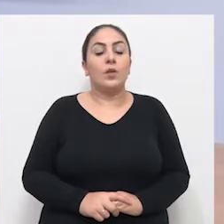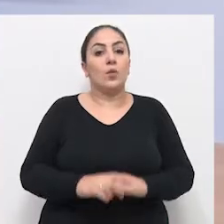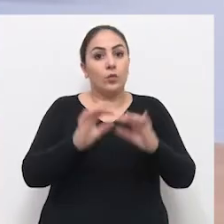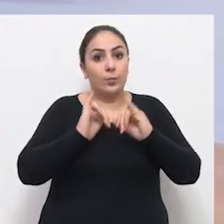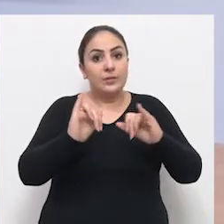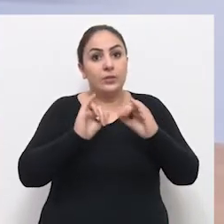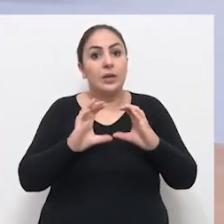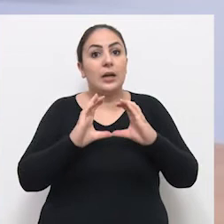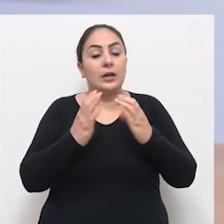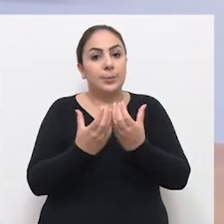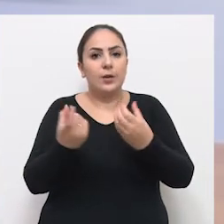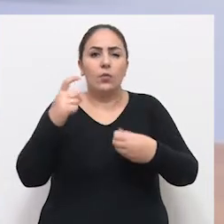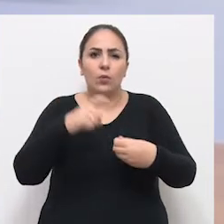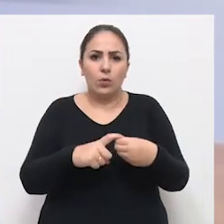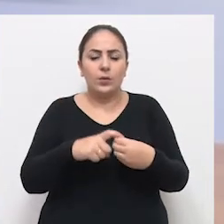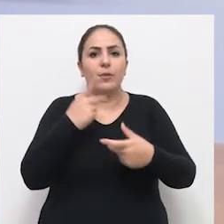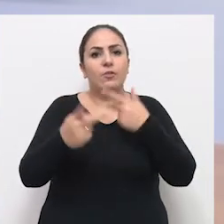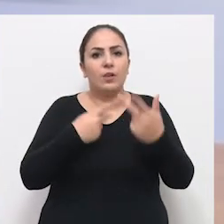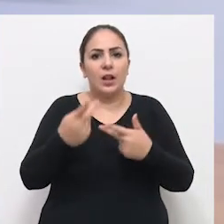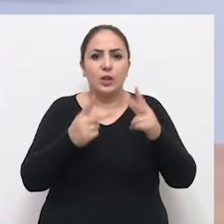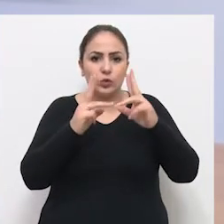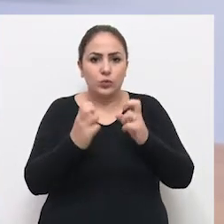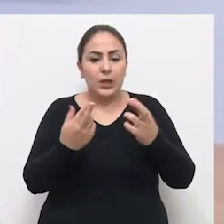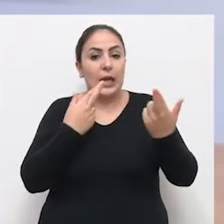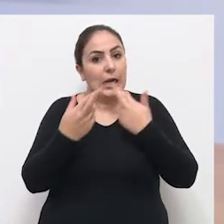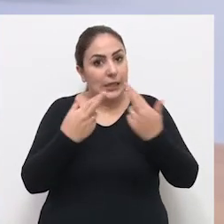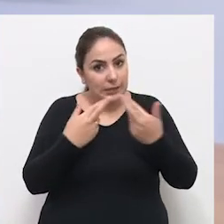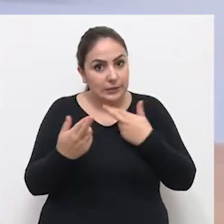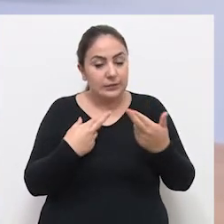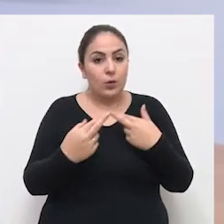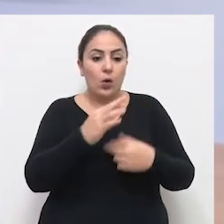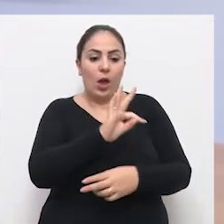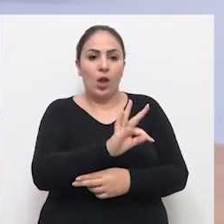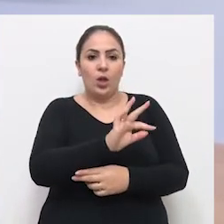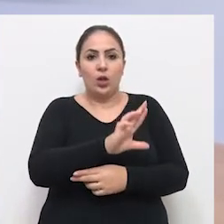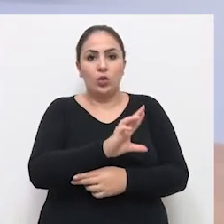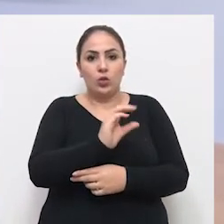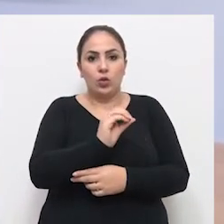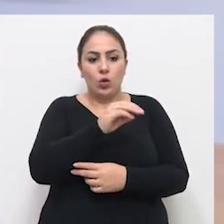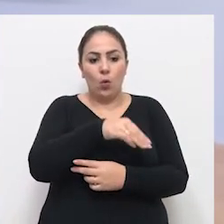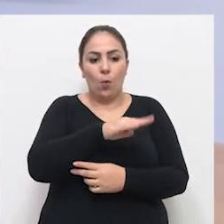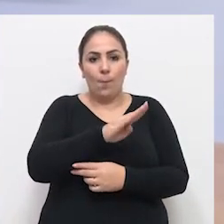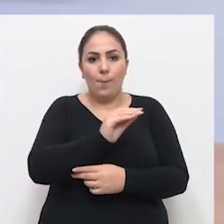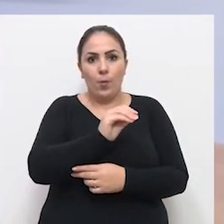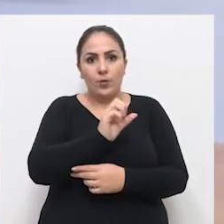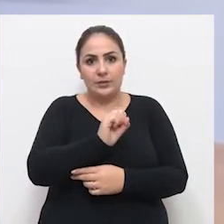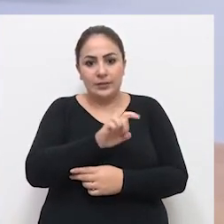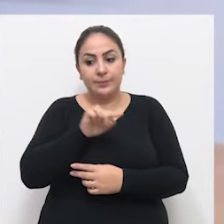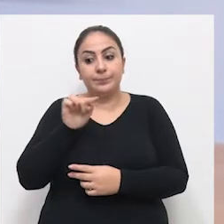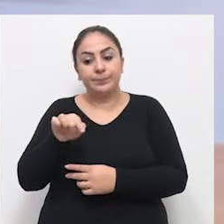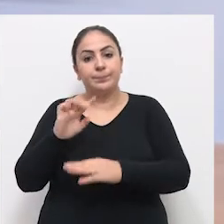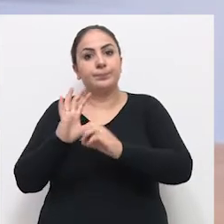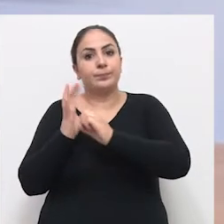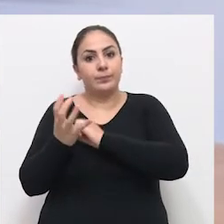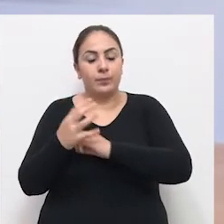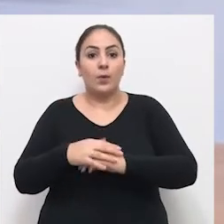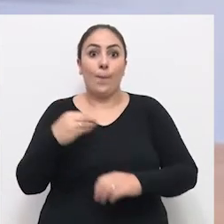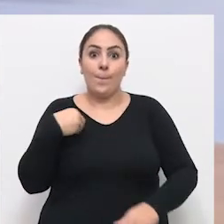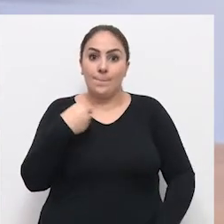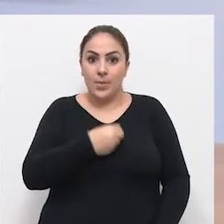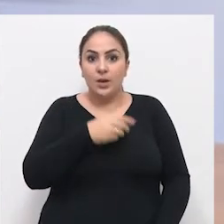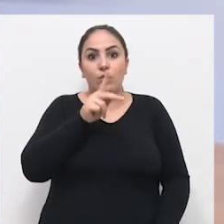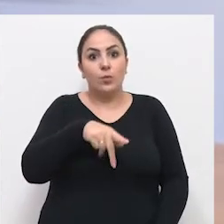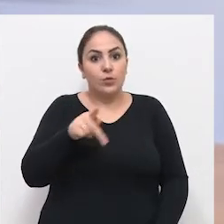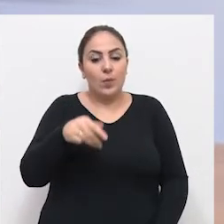O Jornal da Câmara está de volta para falar sobre a relação entre a trombose e a Covid-19. O médico